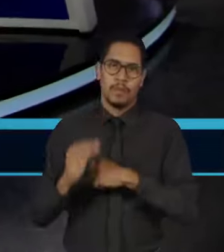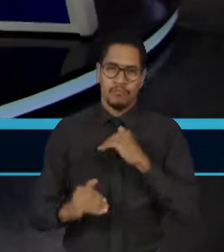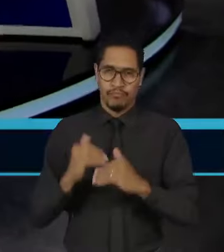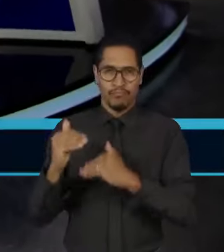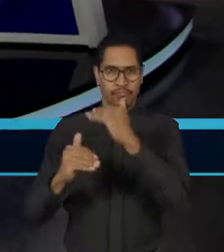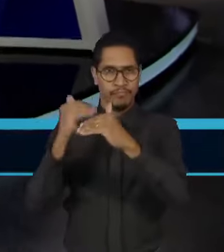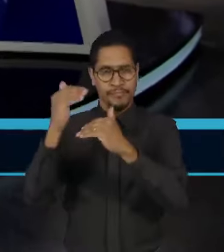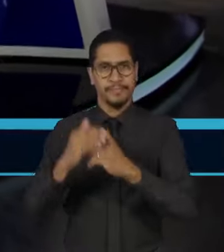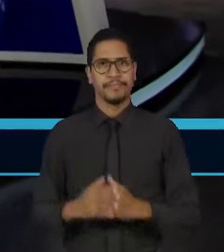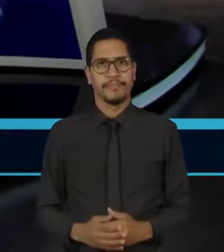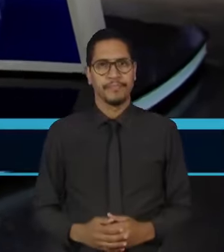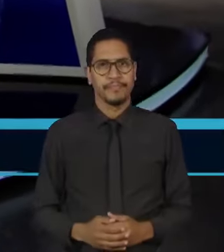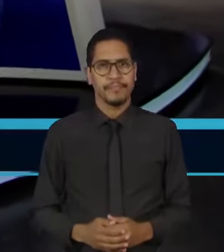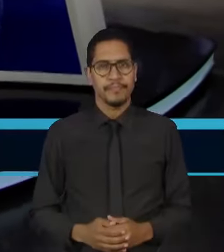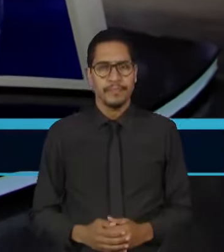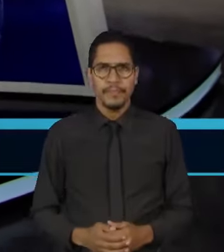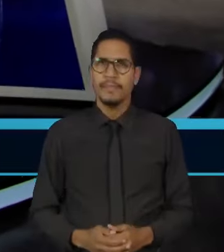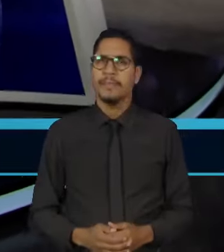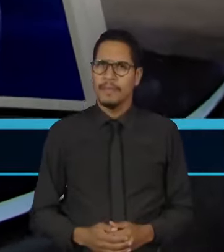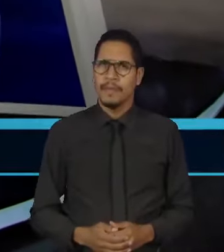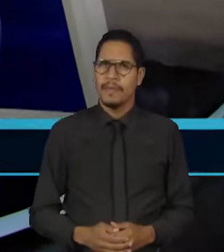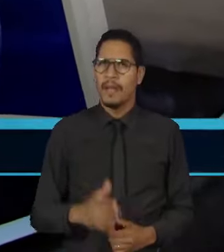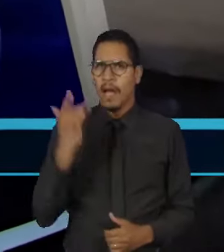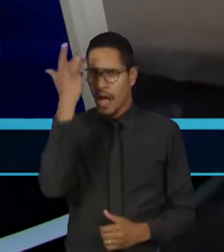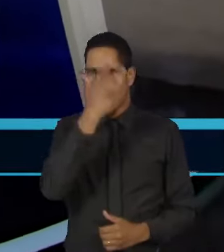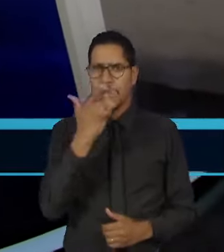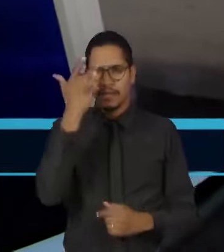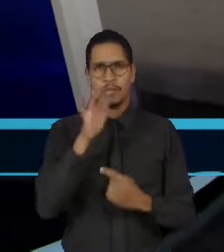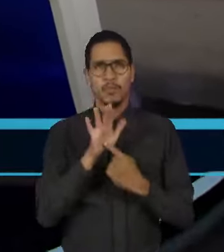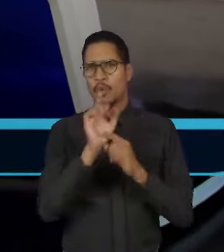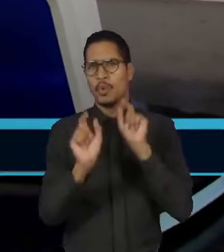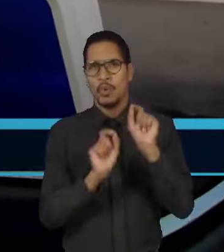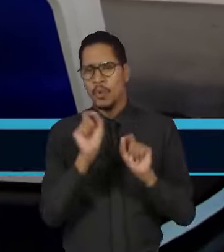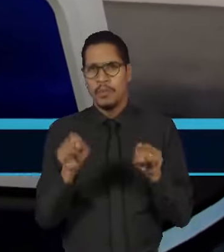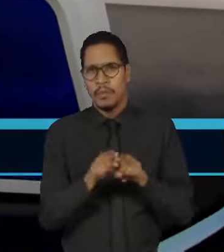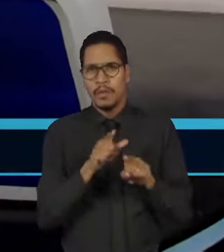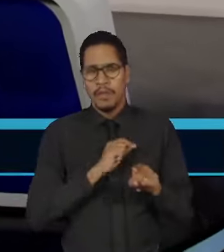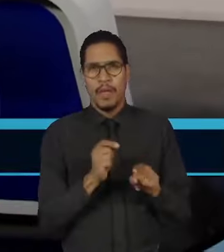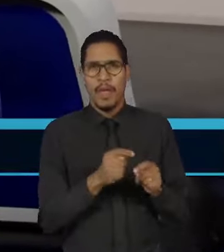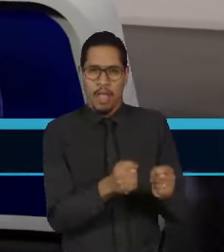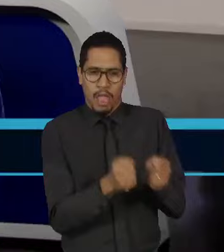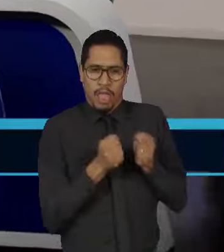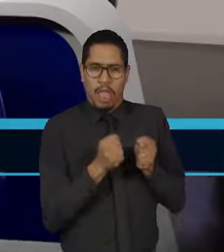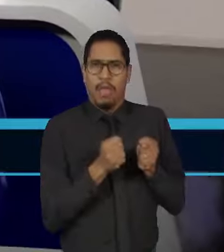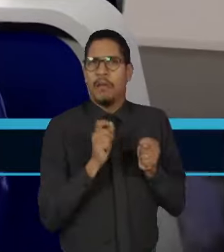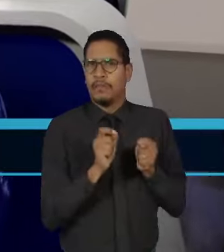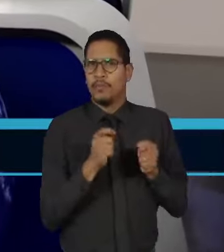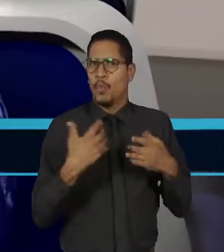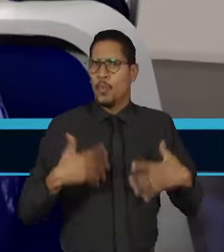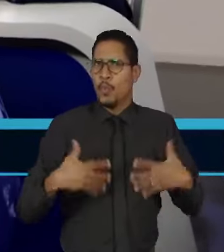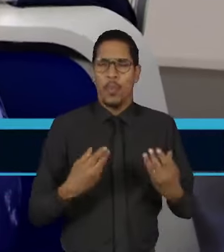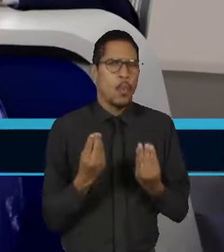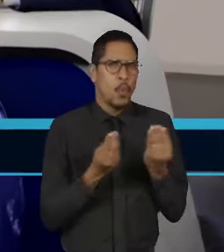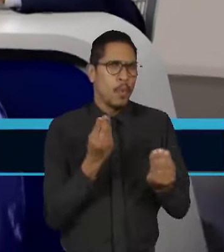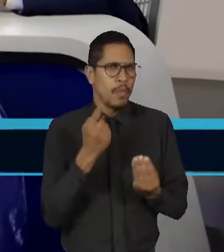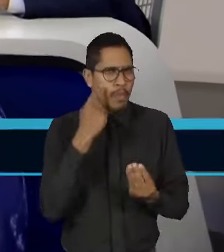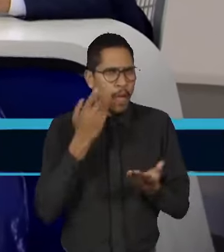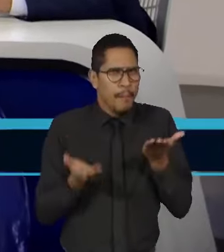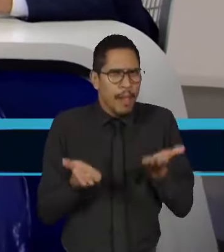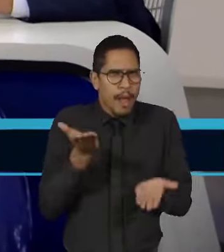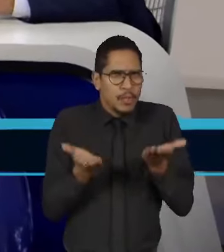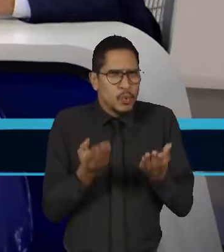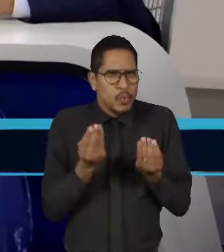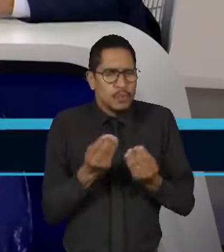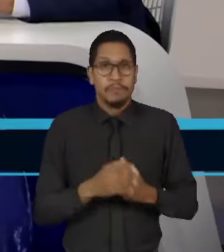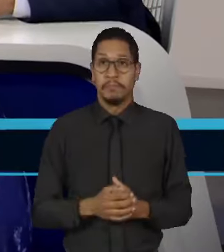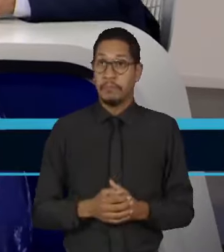Vila essa condicionante apresentada por adad para cortar gastos é bastante grande como é que vão fechar essa conta é eu